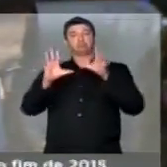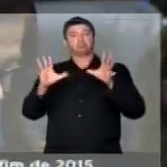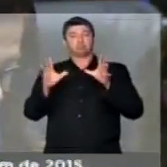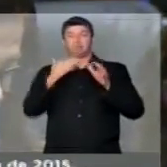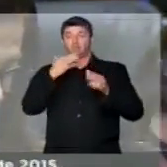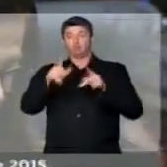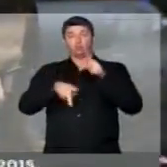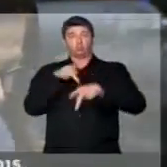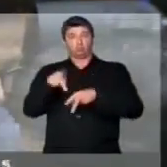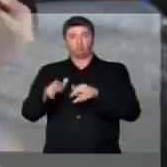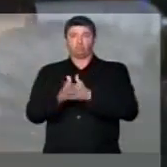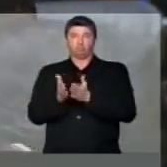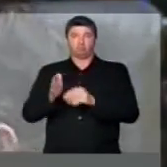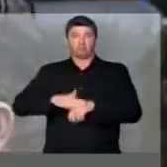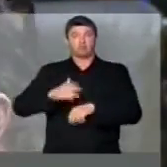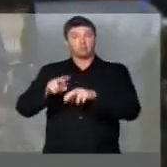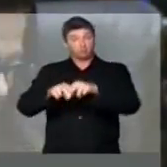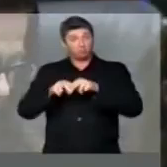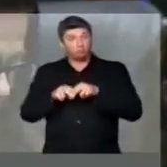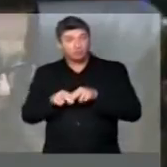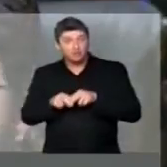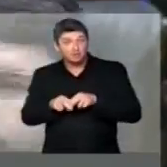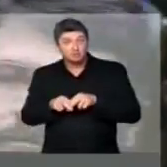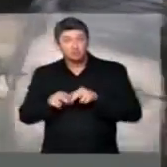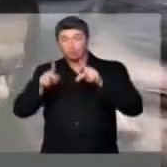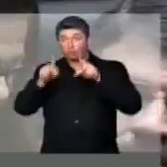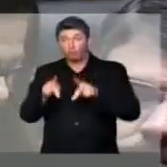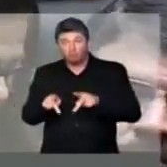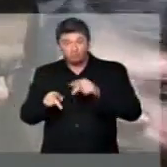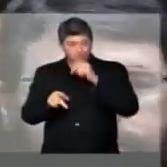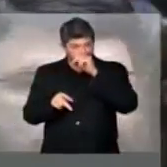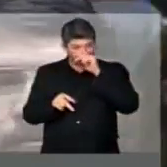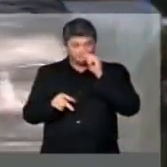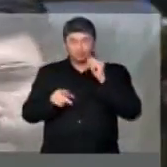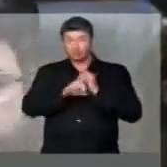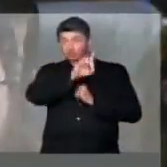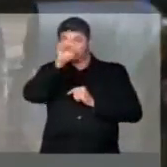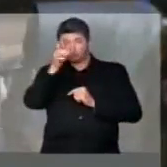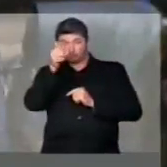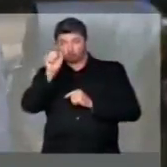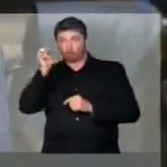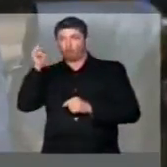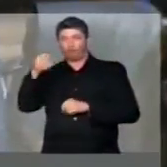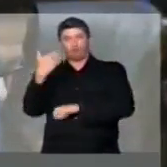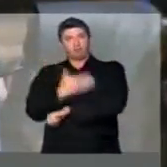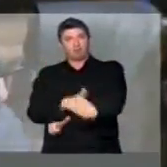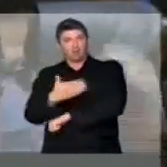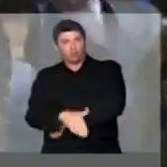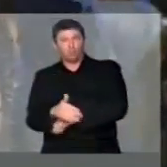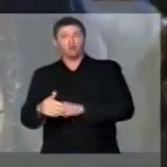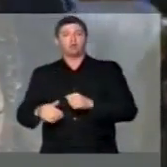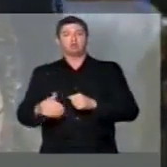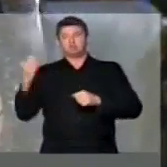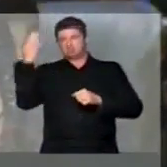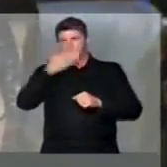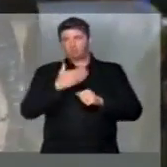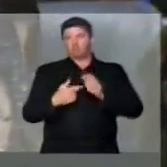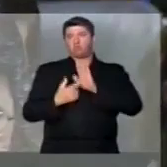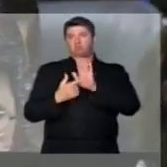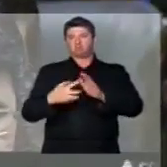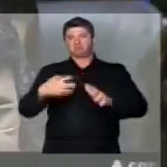disposição do povo carente. Por isso, o povo, no dia 18, foi às ruas demonstrar